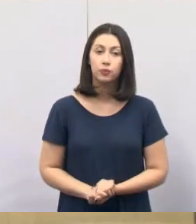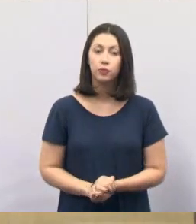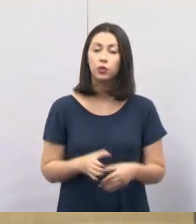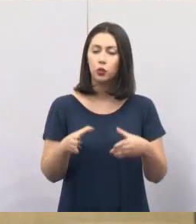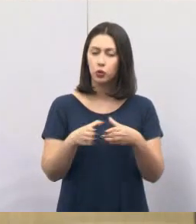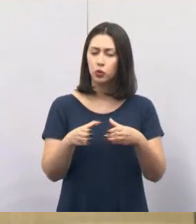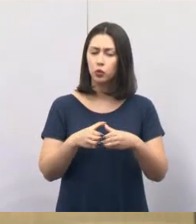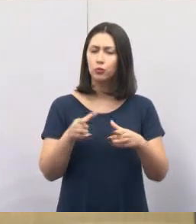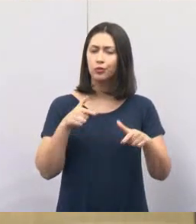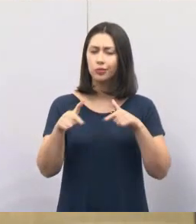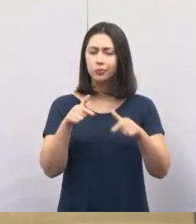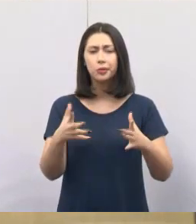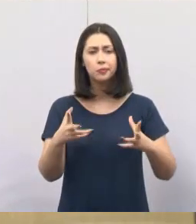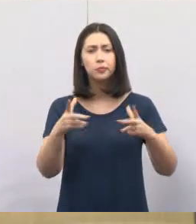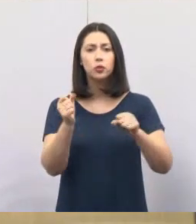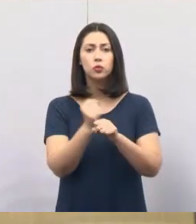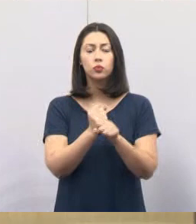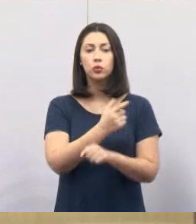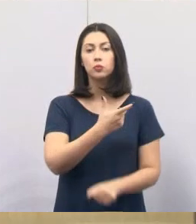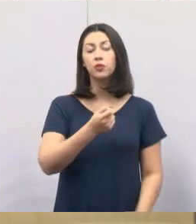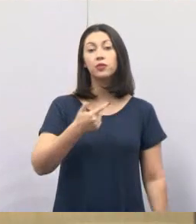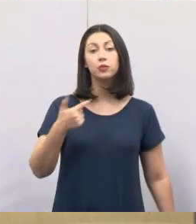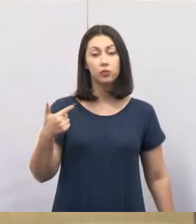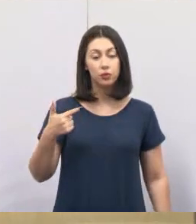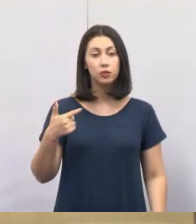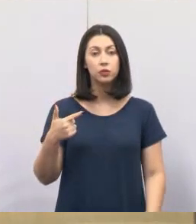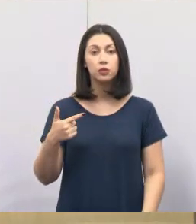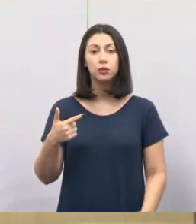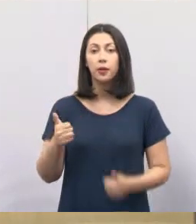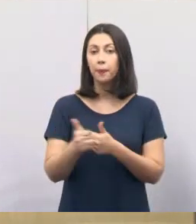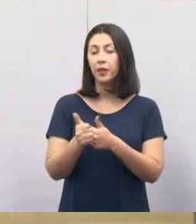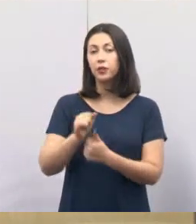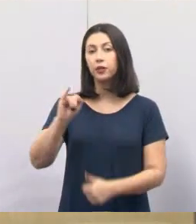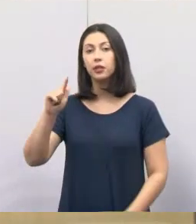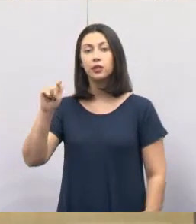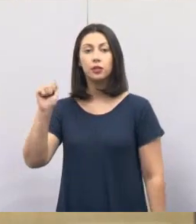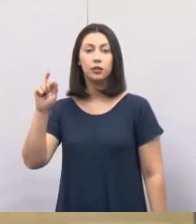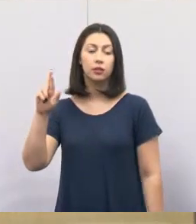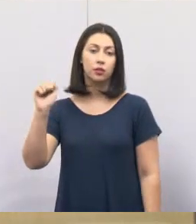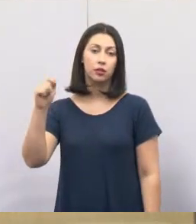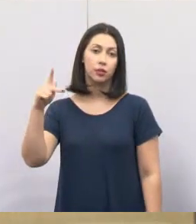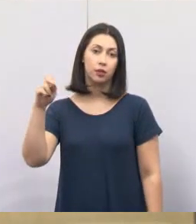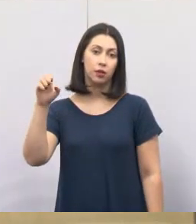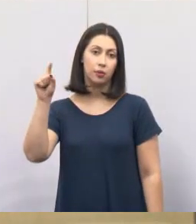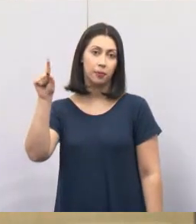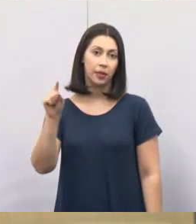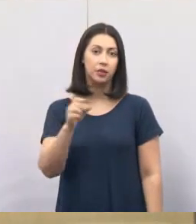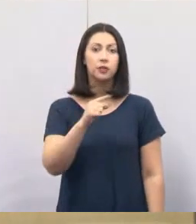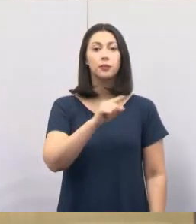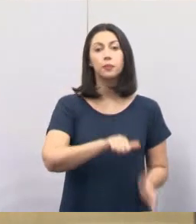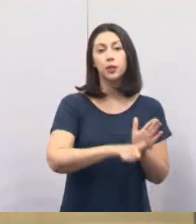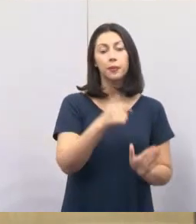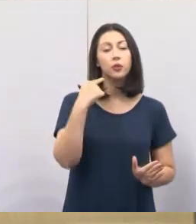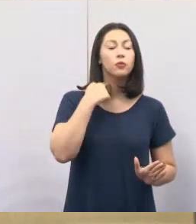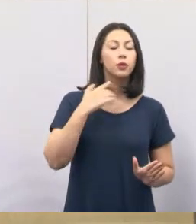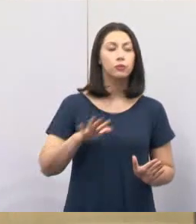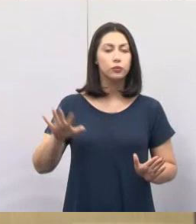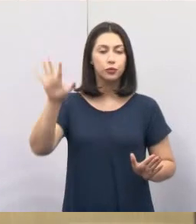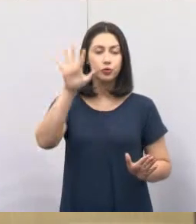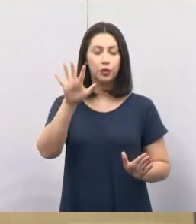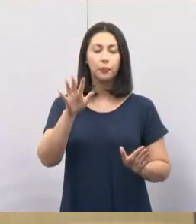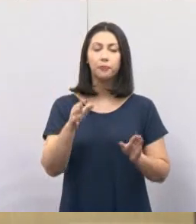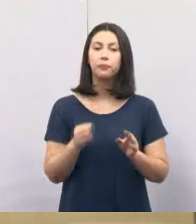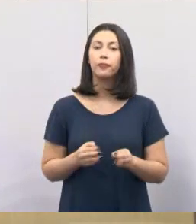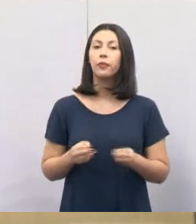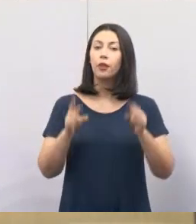pela equipe pelo excelente trabalho prestado no ano 2022, na região do bairro Igarapé, Chacras Reunidas Igarapé, 1 de maio e região. Feito esse